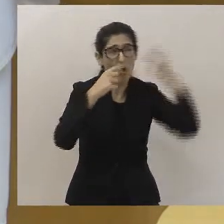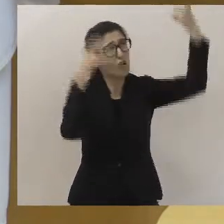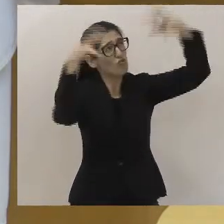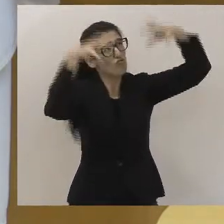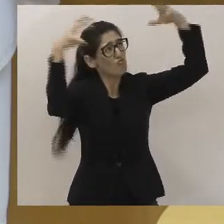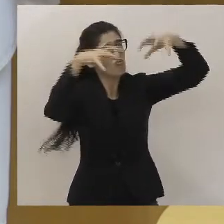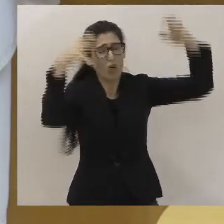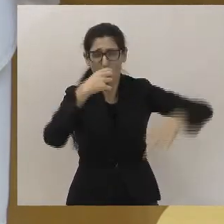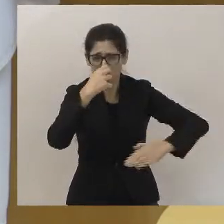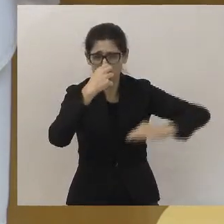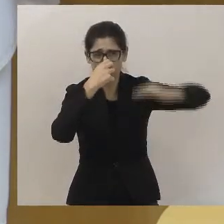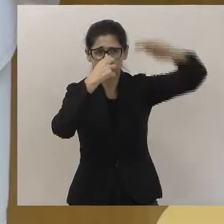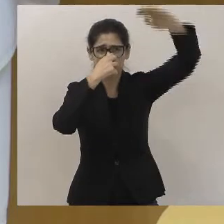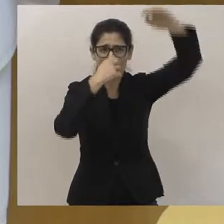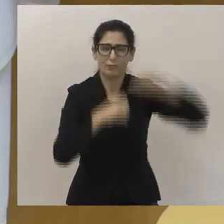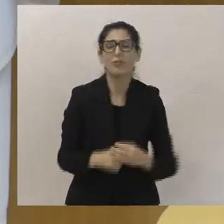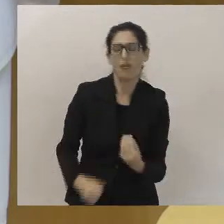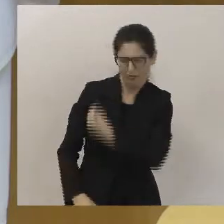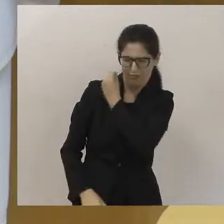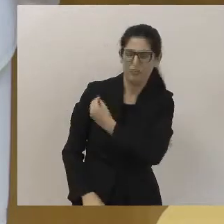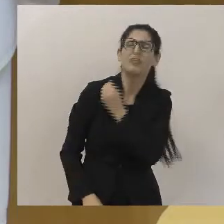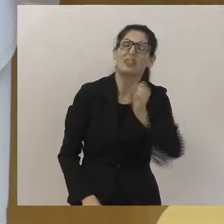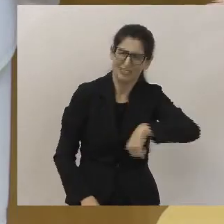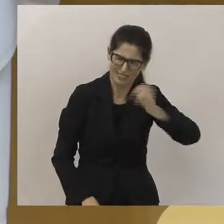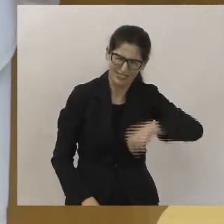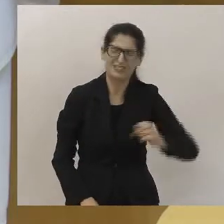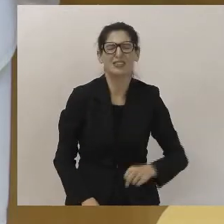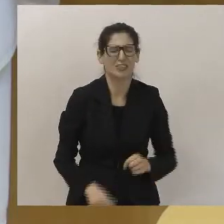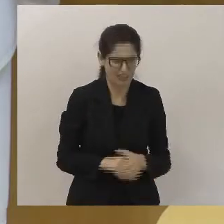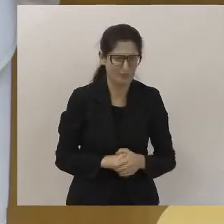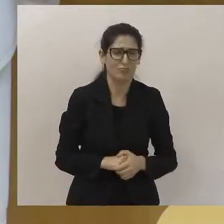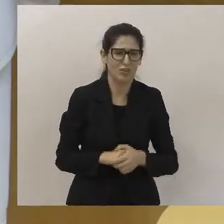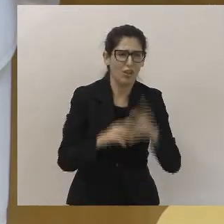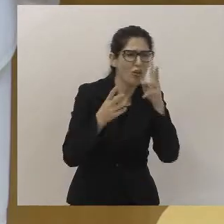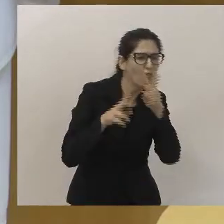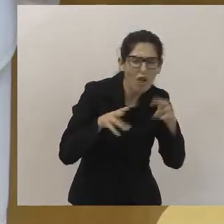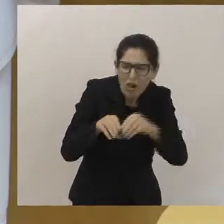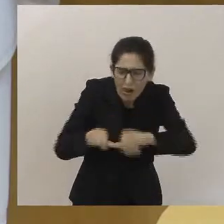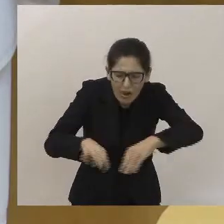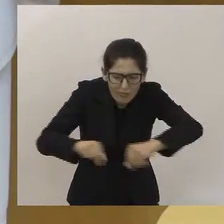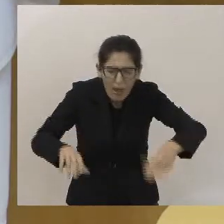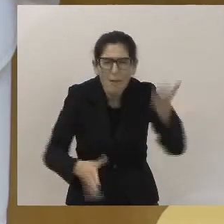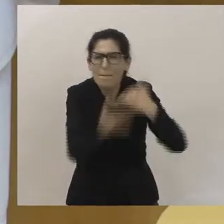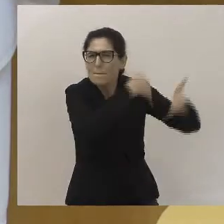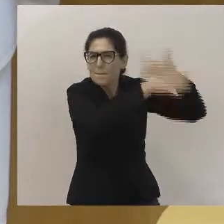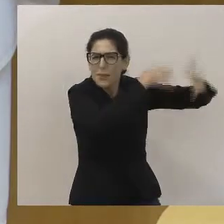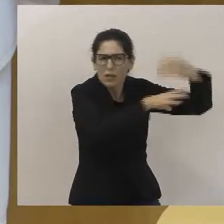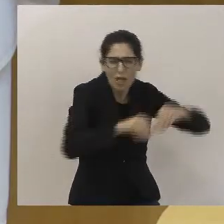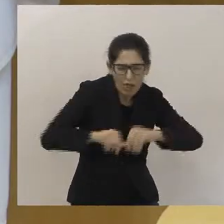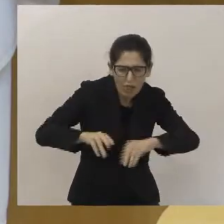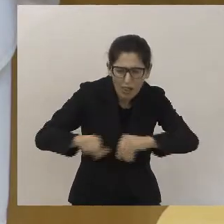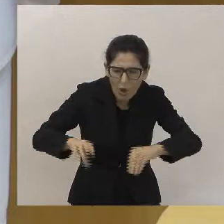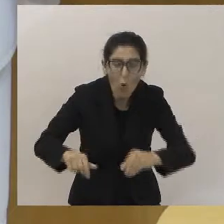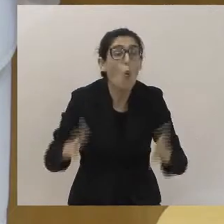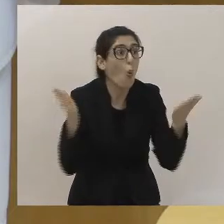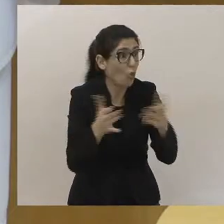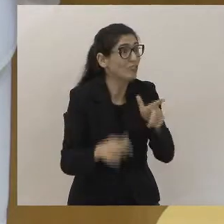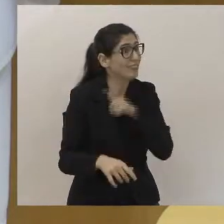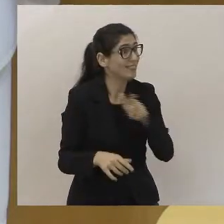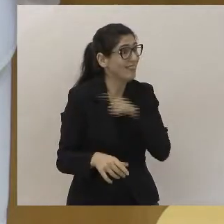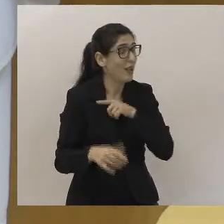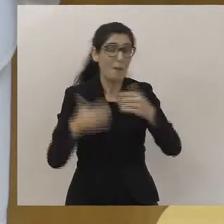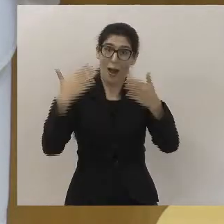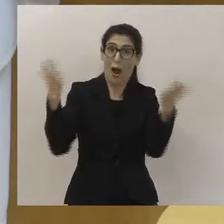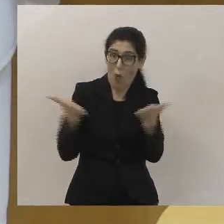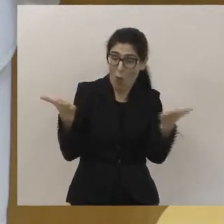santa helena eu vi ali de terra vira ali chegando ali desenvolvimento além daquele bairro nasceu ontem chibata tem tudo ali era tudo